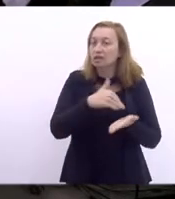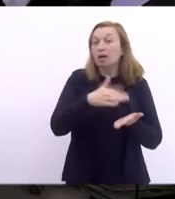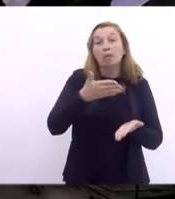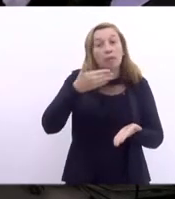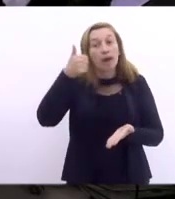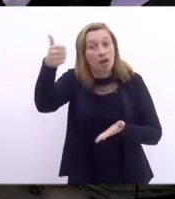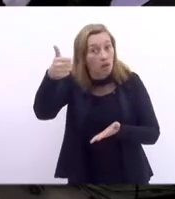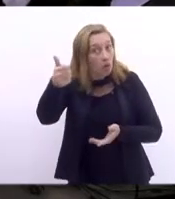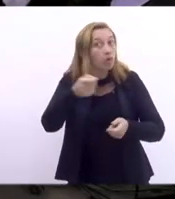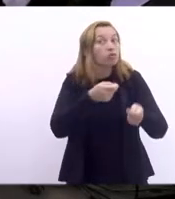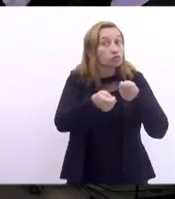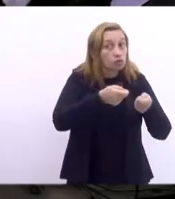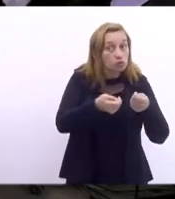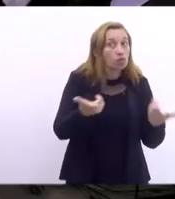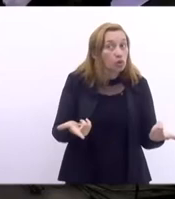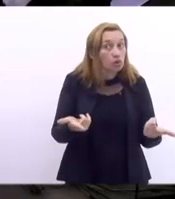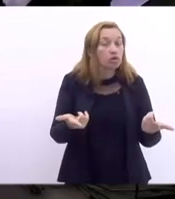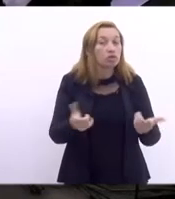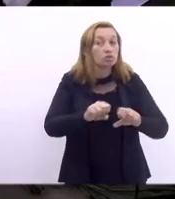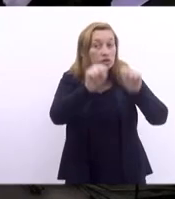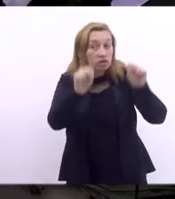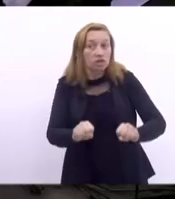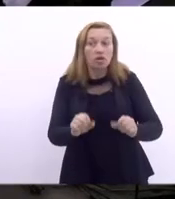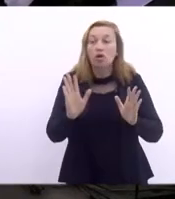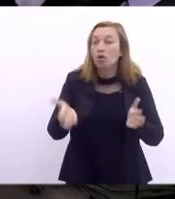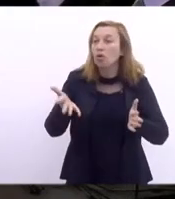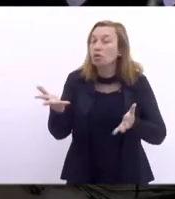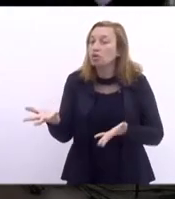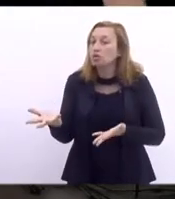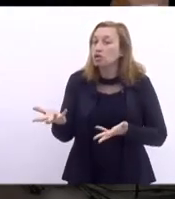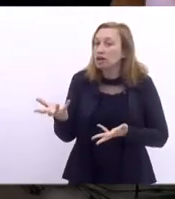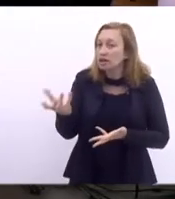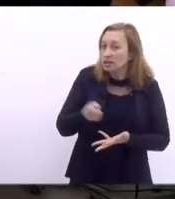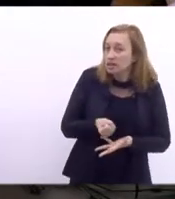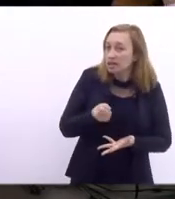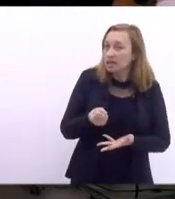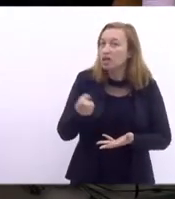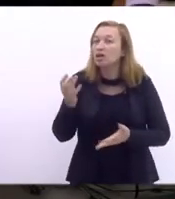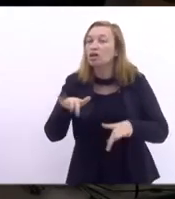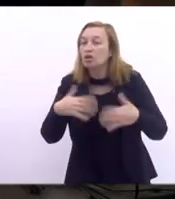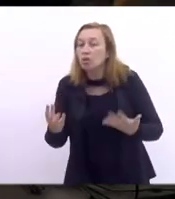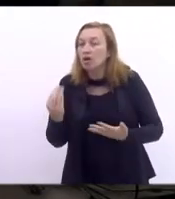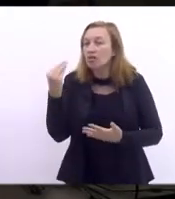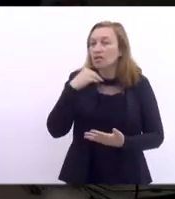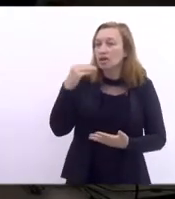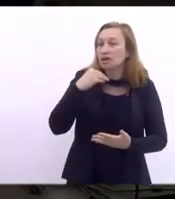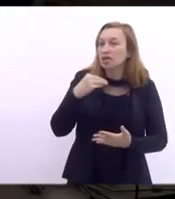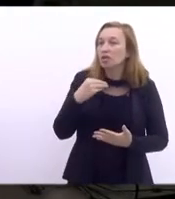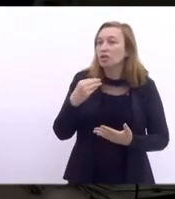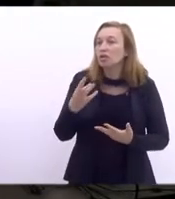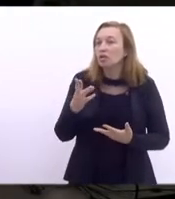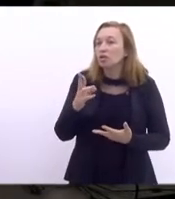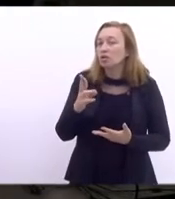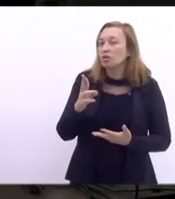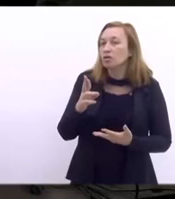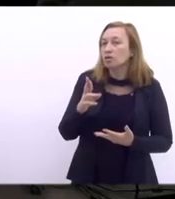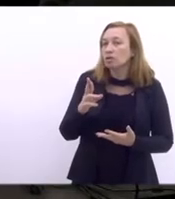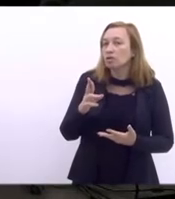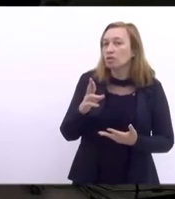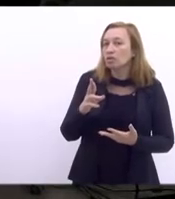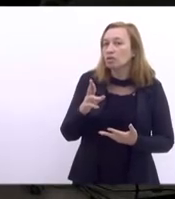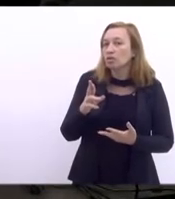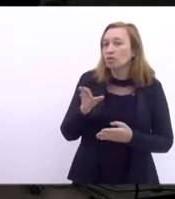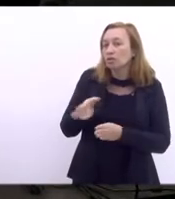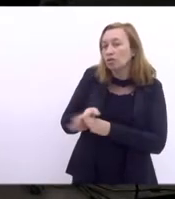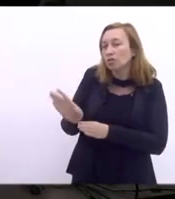melhore os controles Quais são os controles hoje adotados Quais são as suas fragilidades que recomendações o terceira faz para que esse controle seja